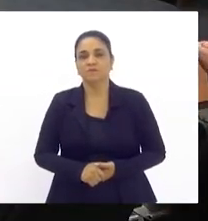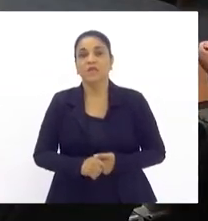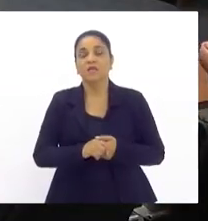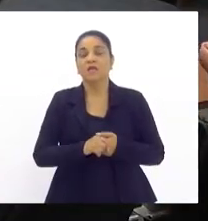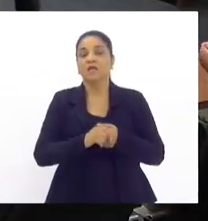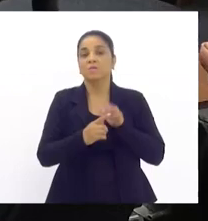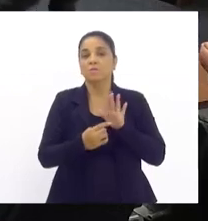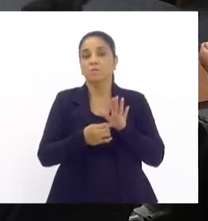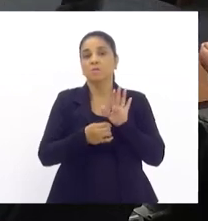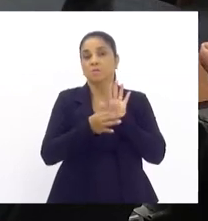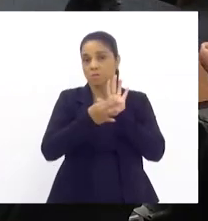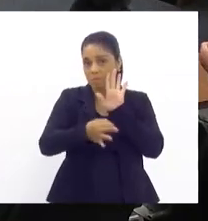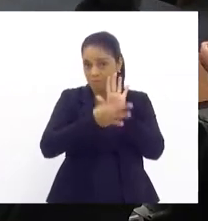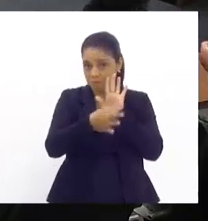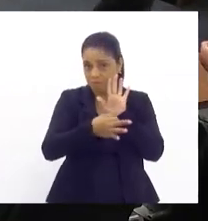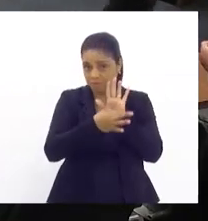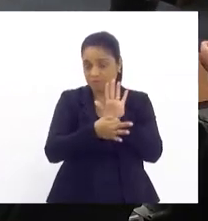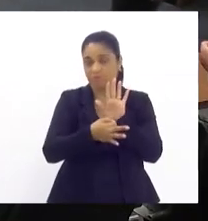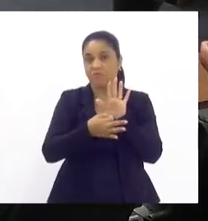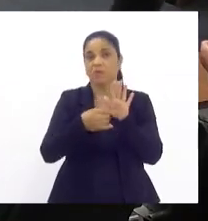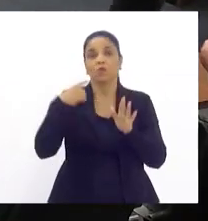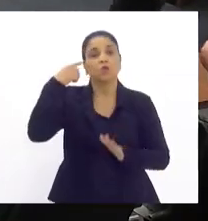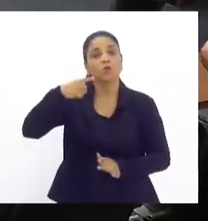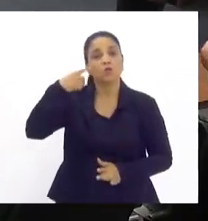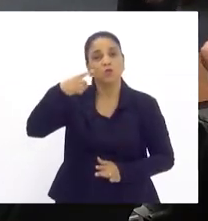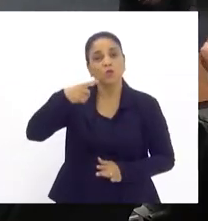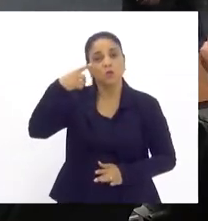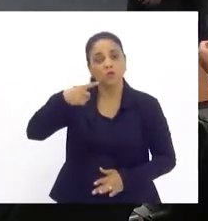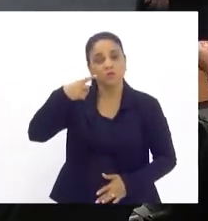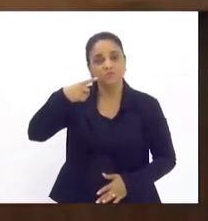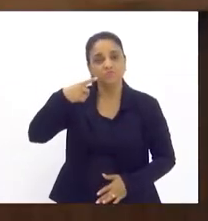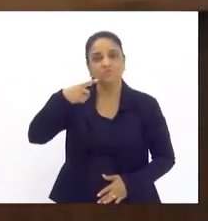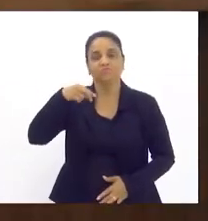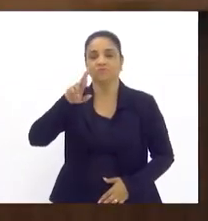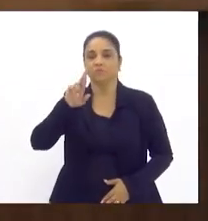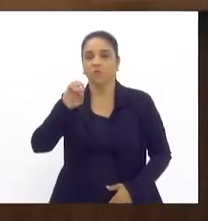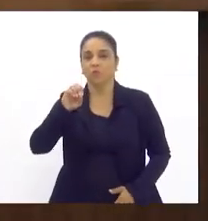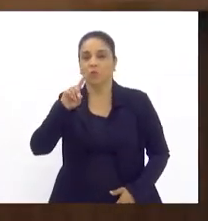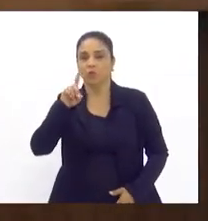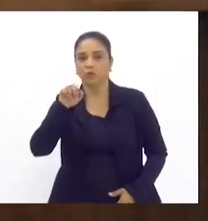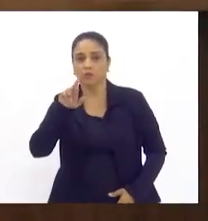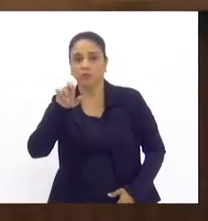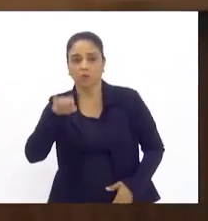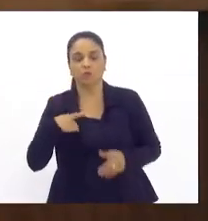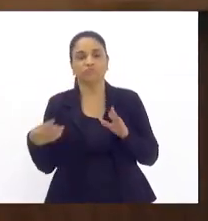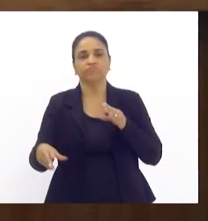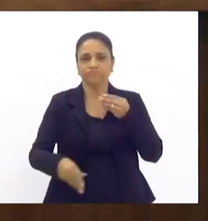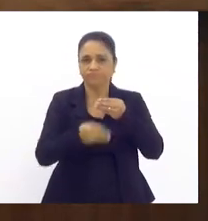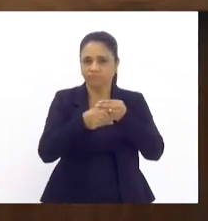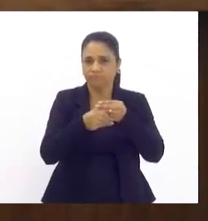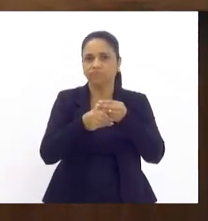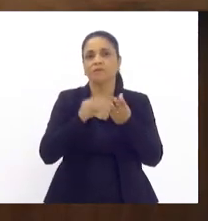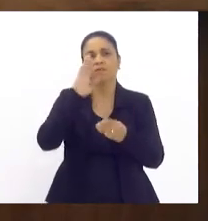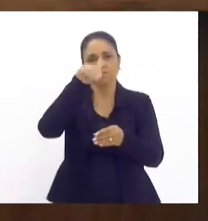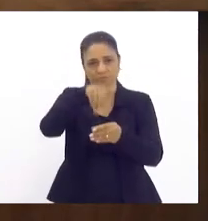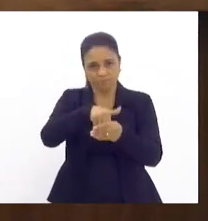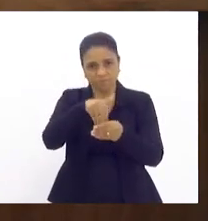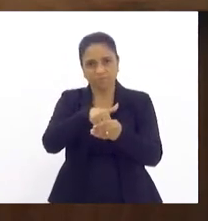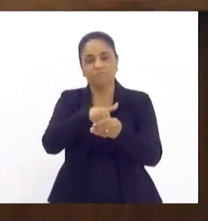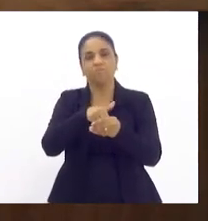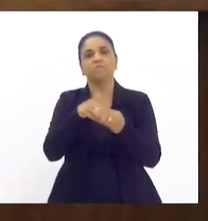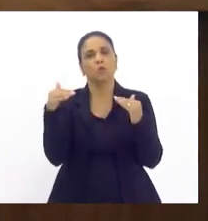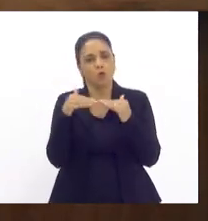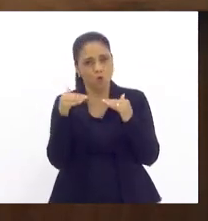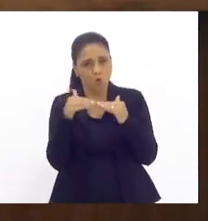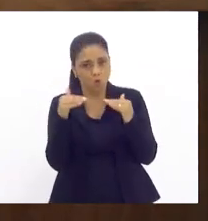Para emitir parecer, deputado Rodrigo Amorim. Senhora Presidente, o parecer é favorável com subemenda aglutinativa às